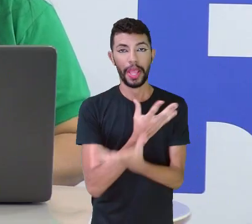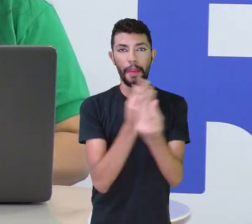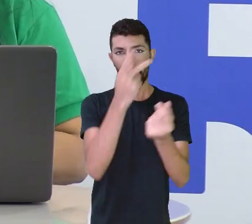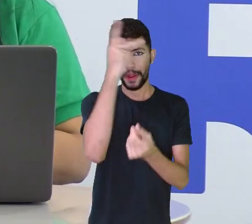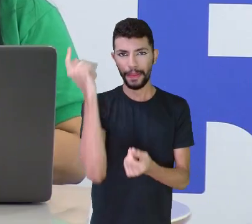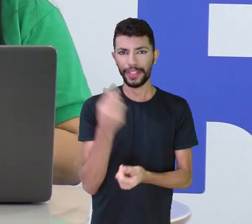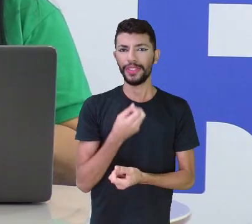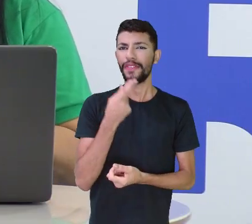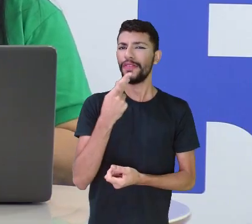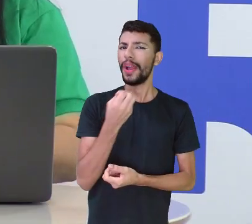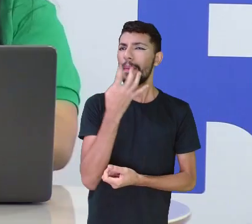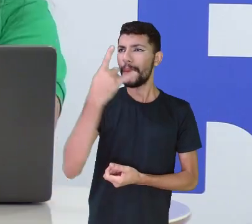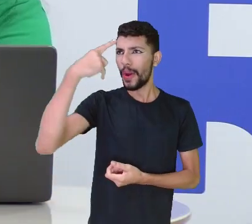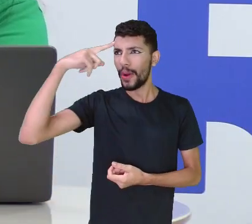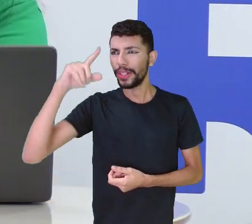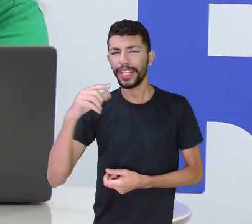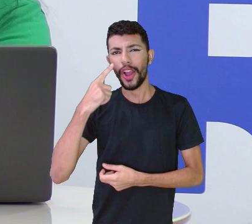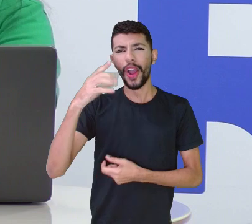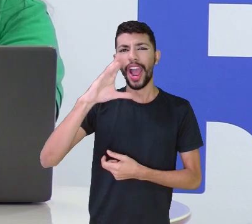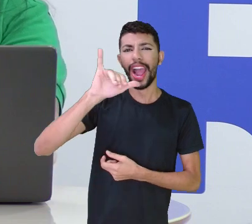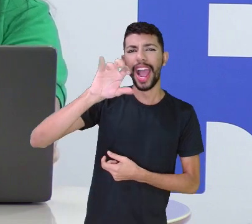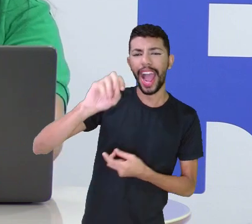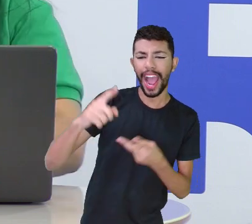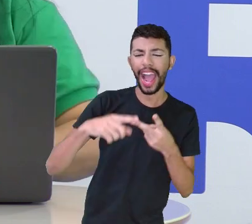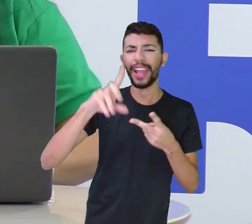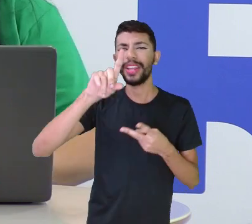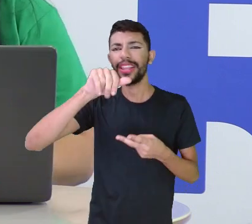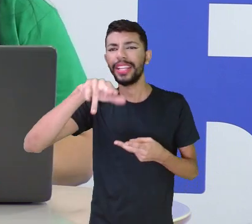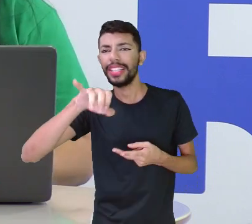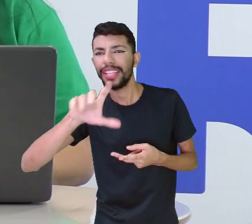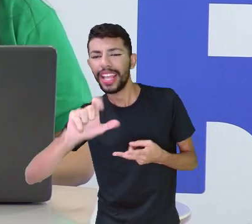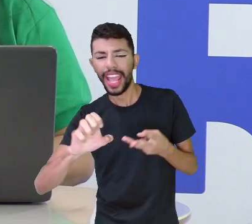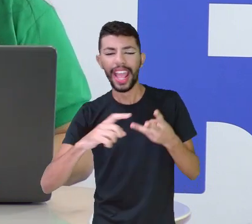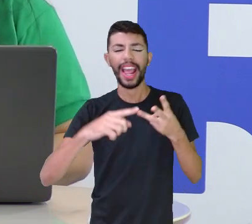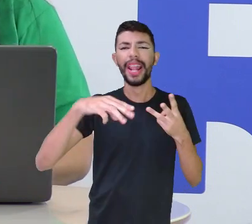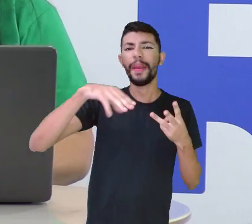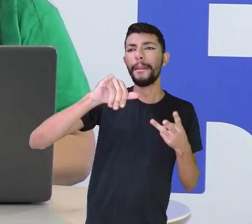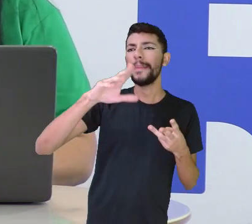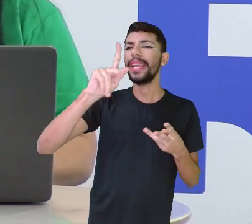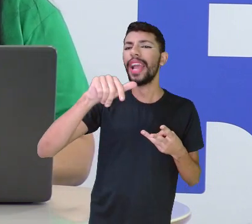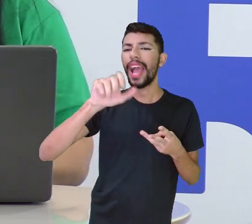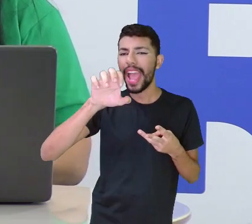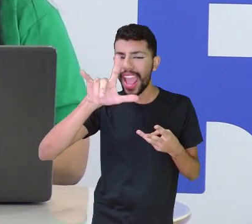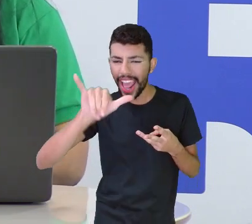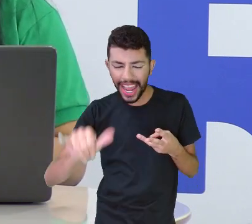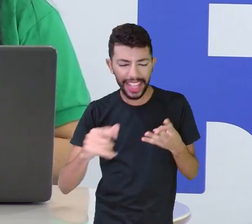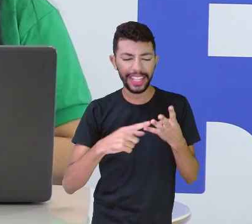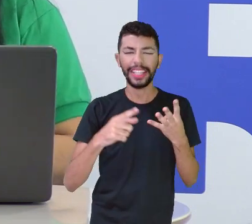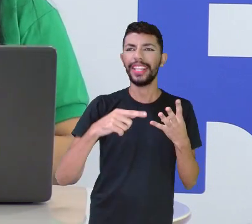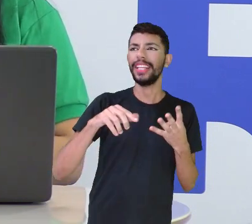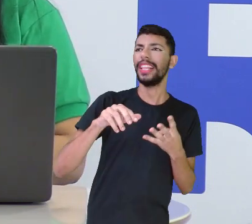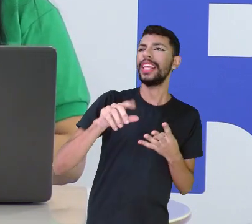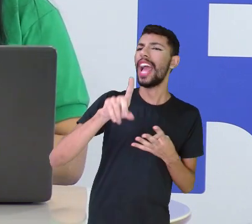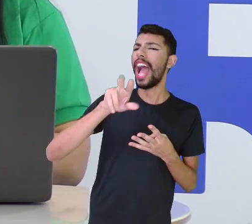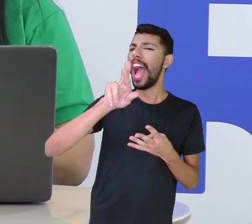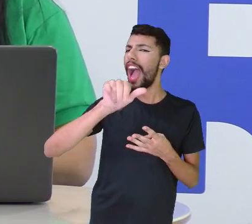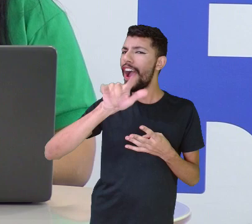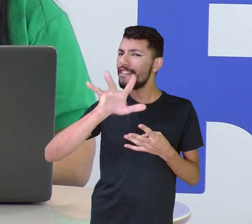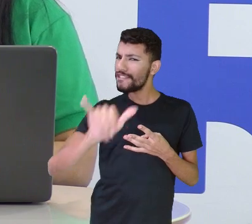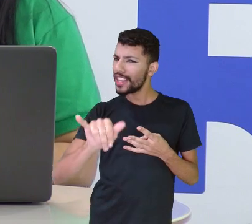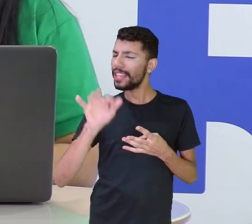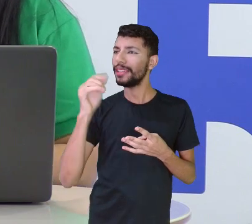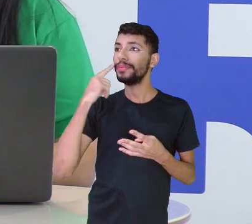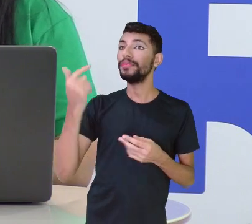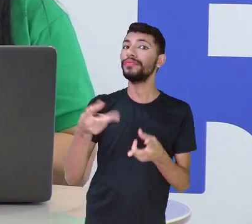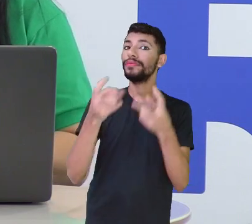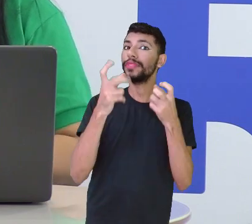bom dia aqui, o Caio, a Daniele, a Micaele, Reivison, Ravi. E eu estava vendo aqui em alguns